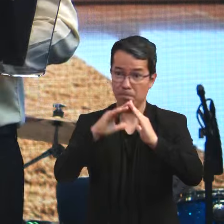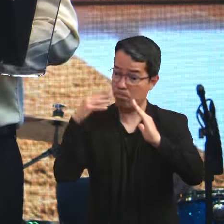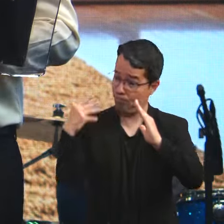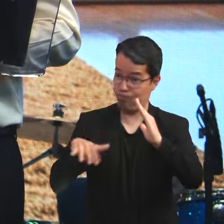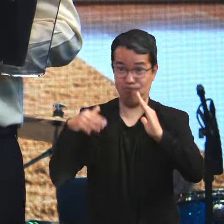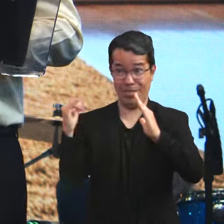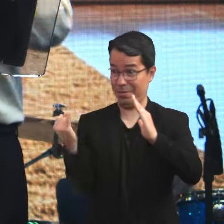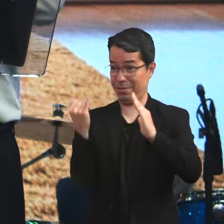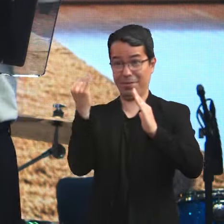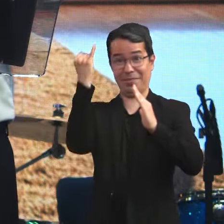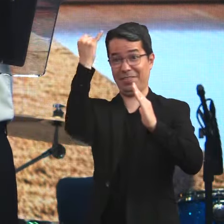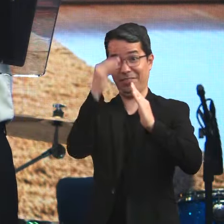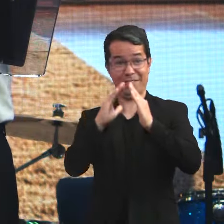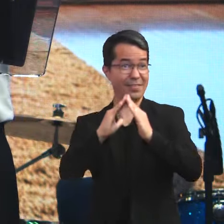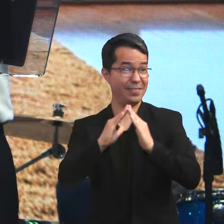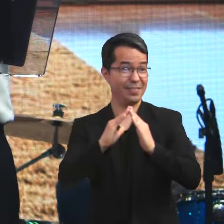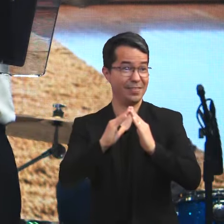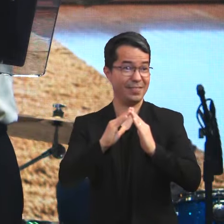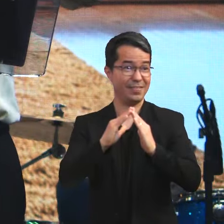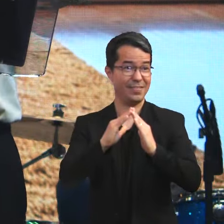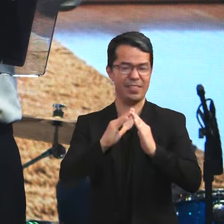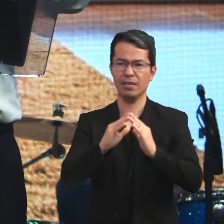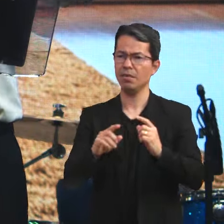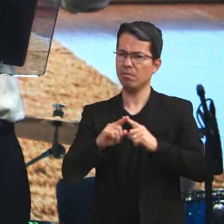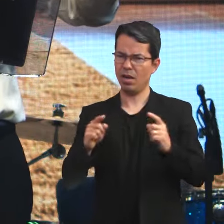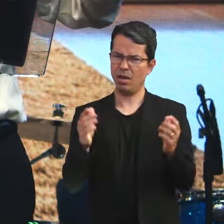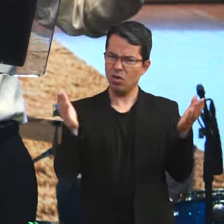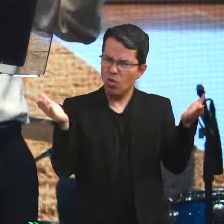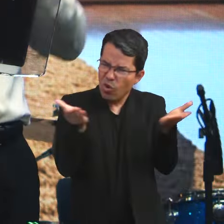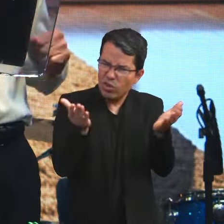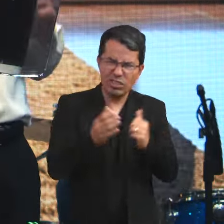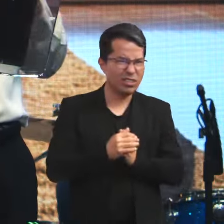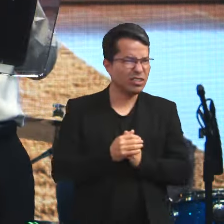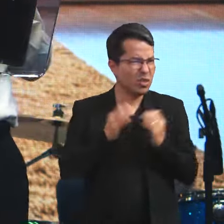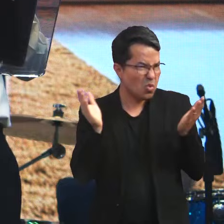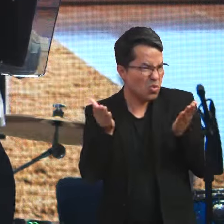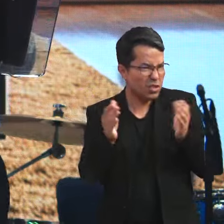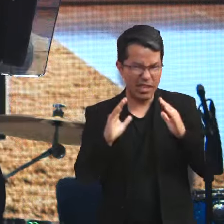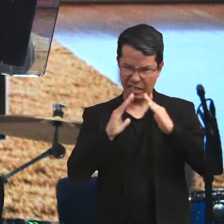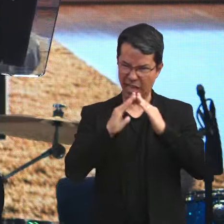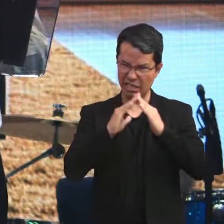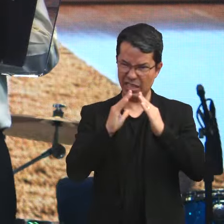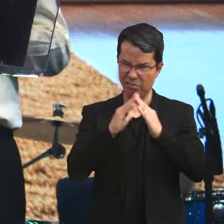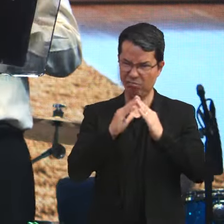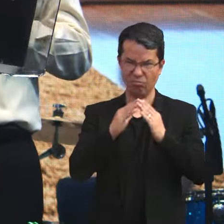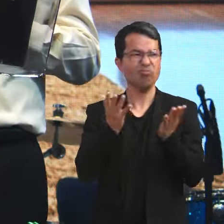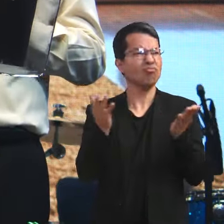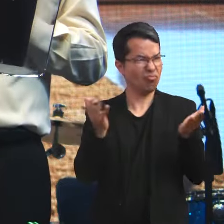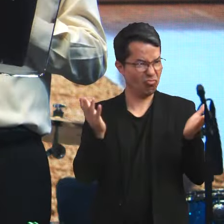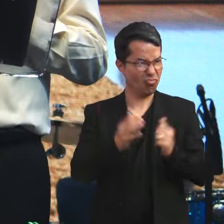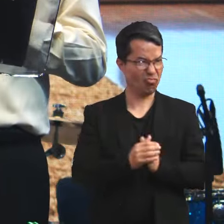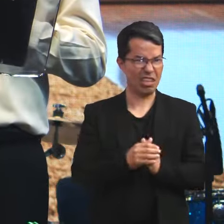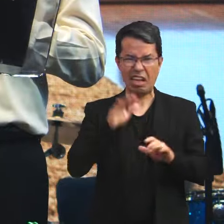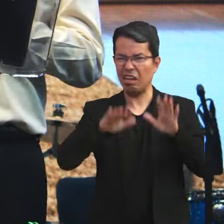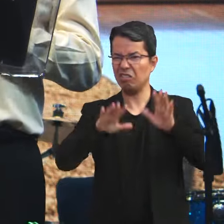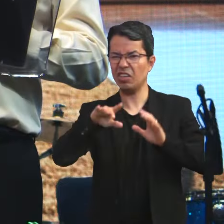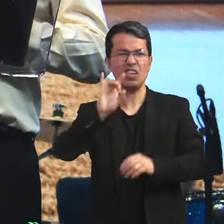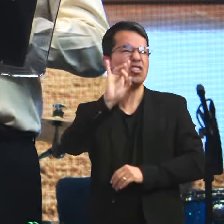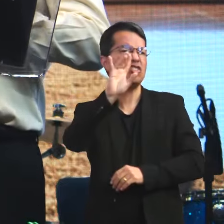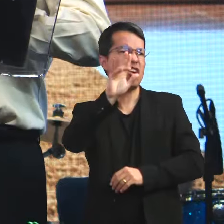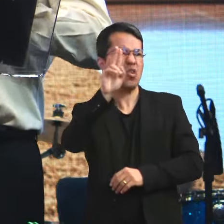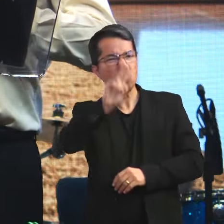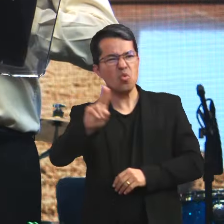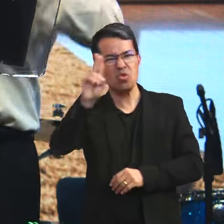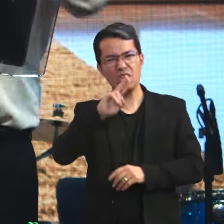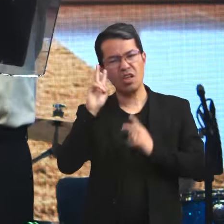para nós hoje em dia casa lugar onde basicamente lamos a dormir a casa é basicamente o lugar onde a gente volta para dormir